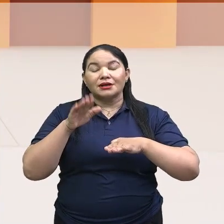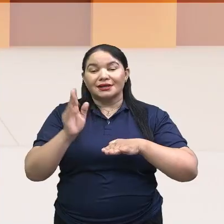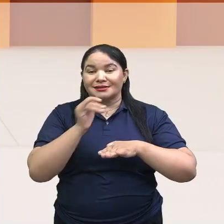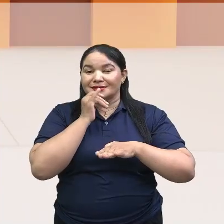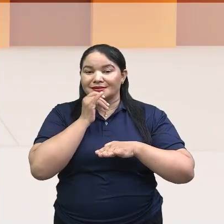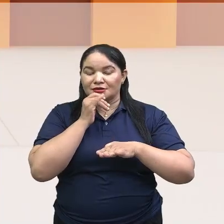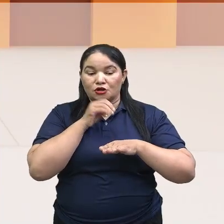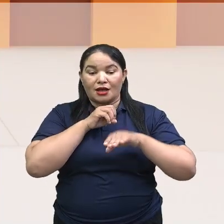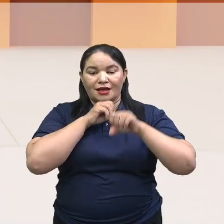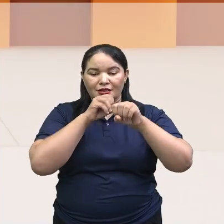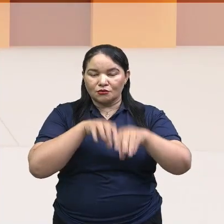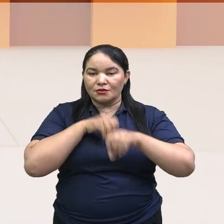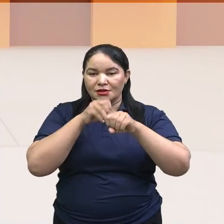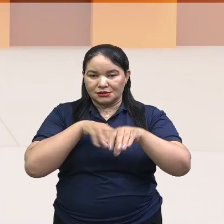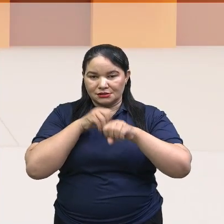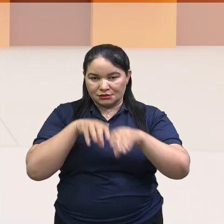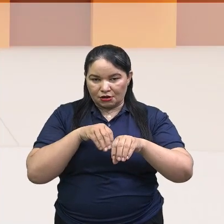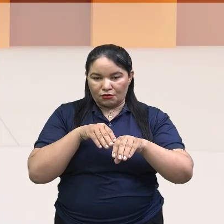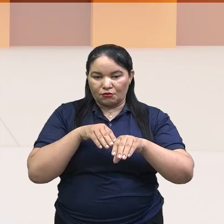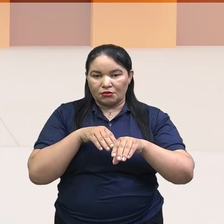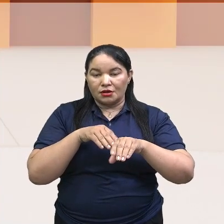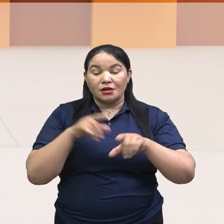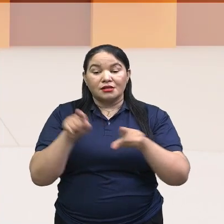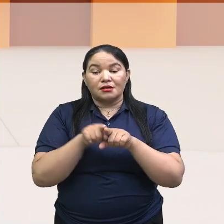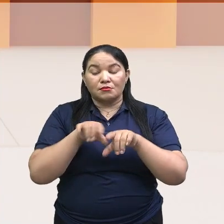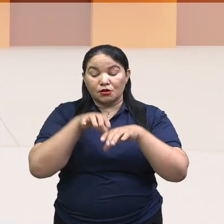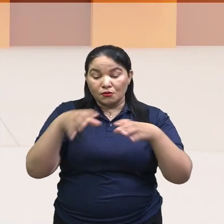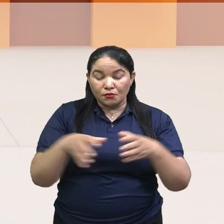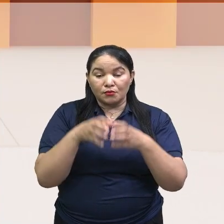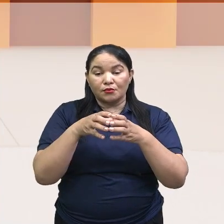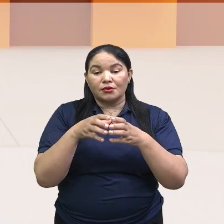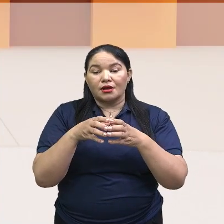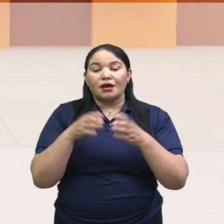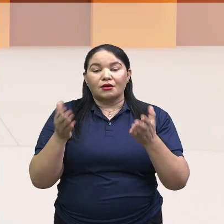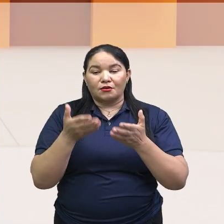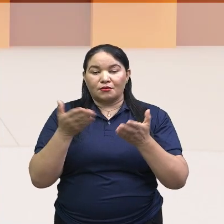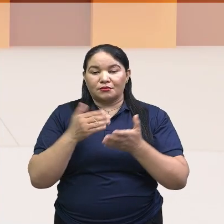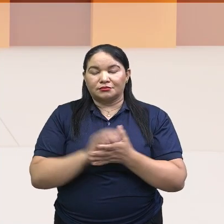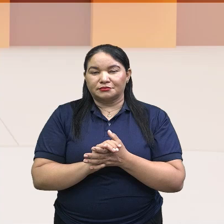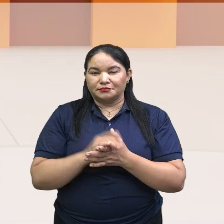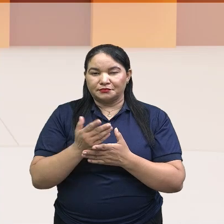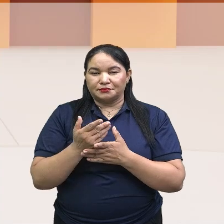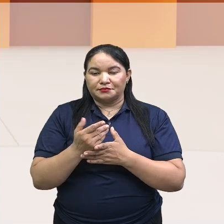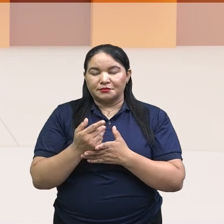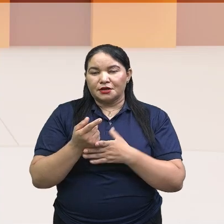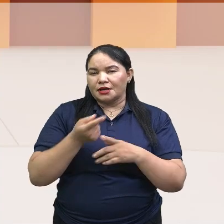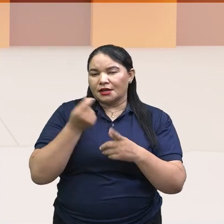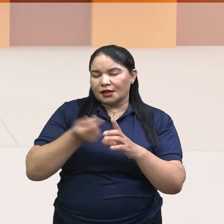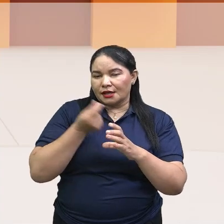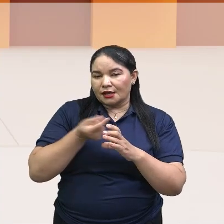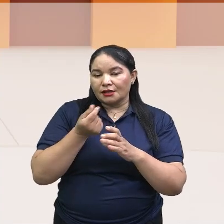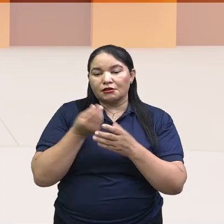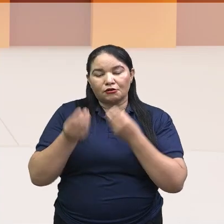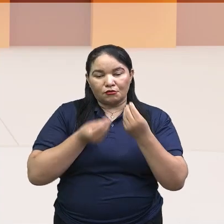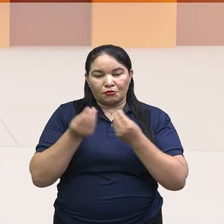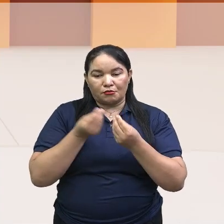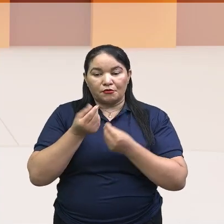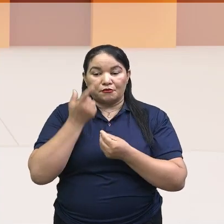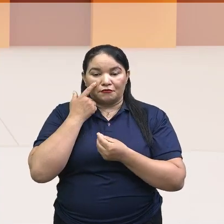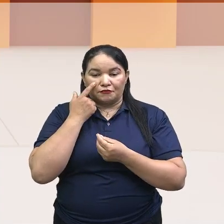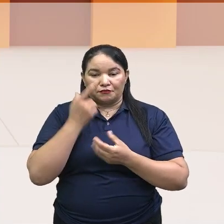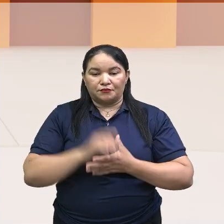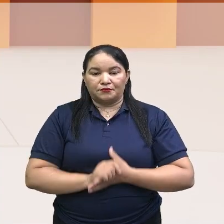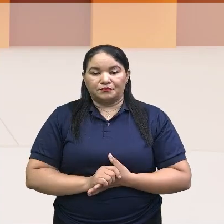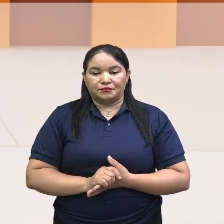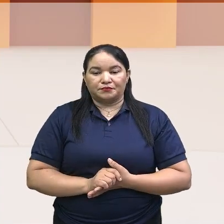educação, né? Um acesso, ou então a concentração de renda. Vamos começar pela concentração de renda, vamos lá? Vamos falar então da